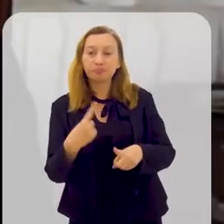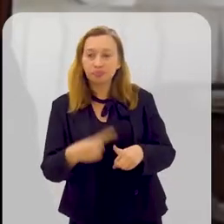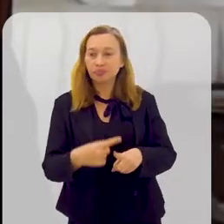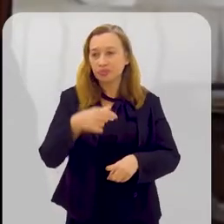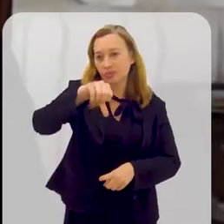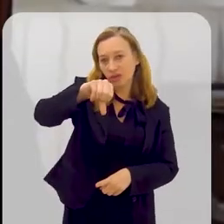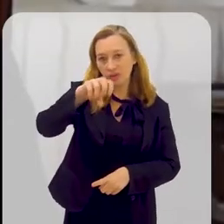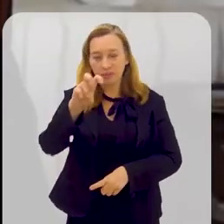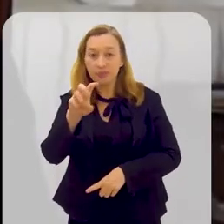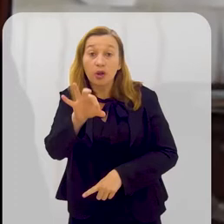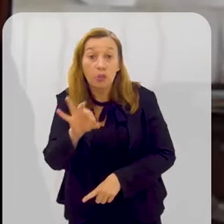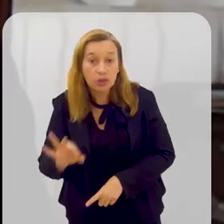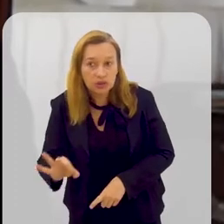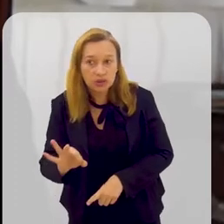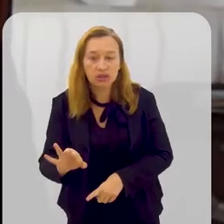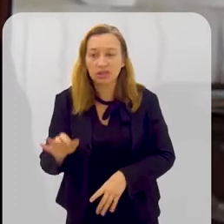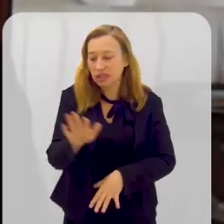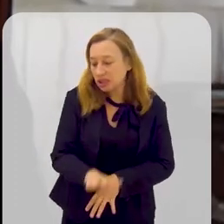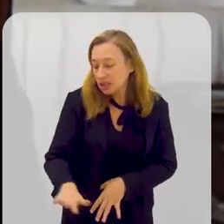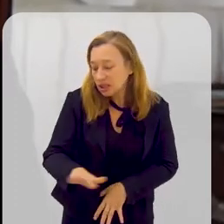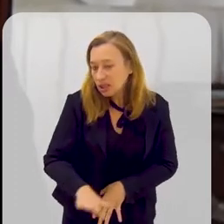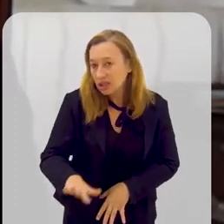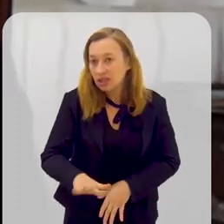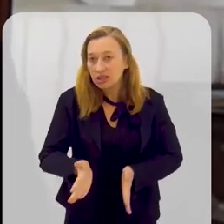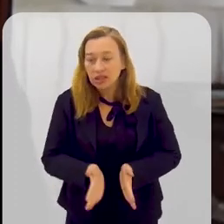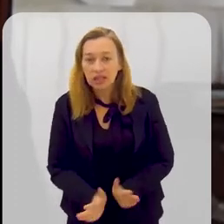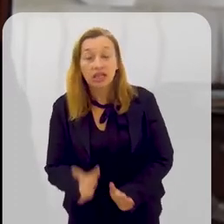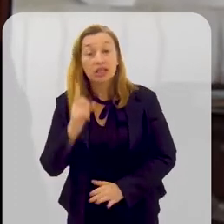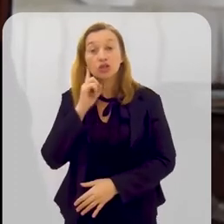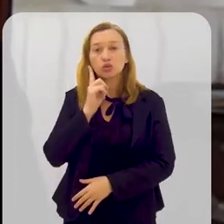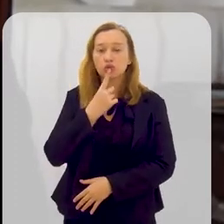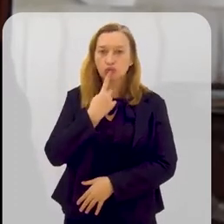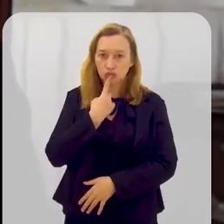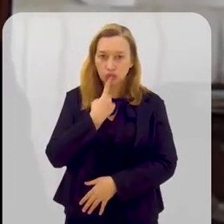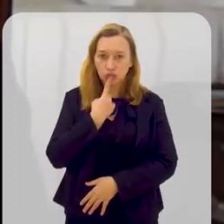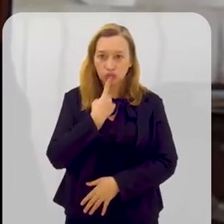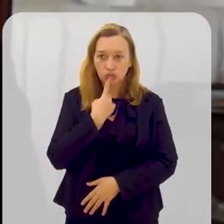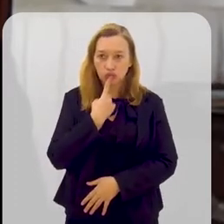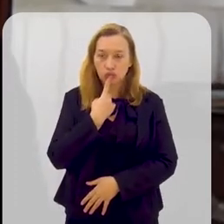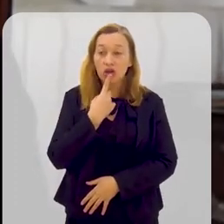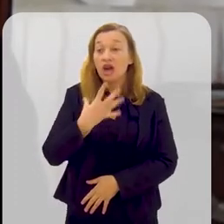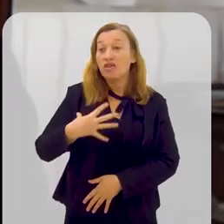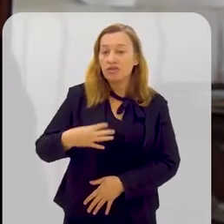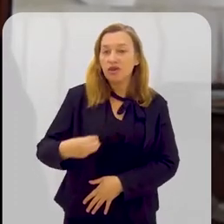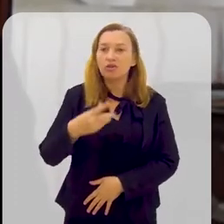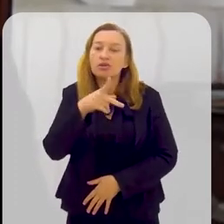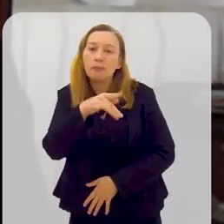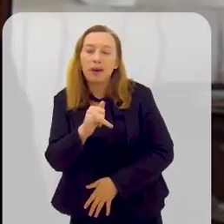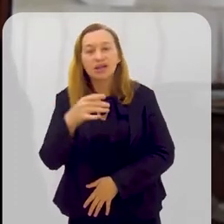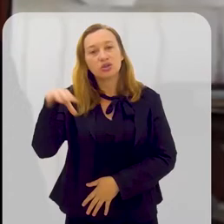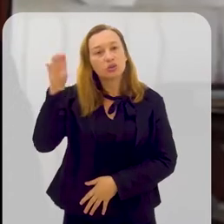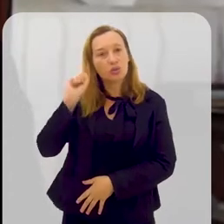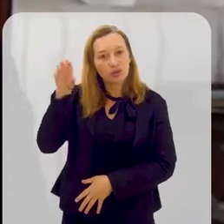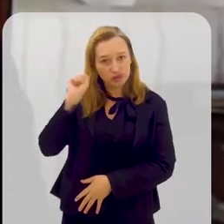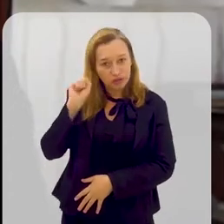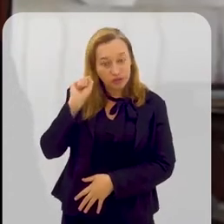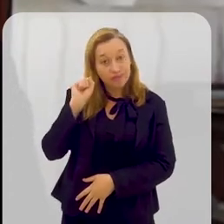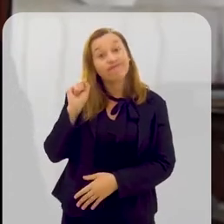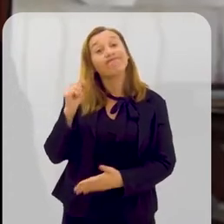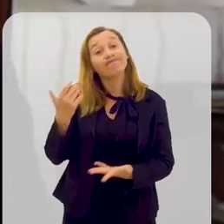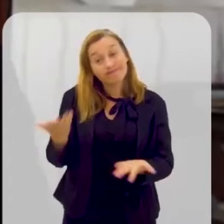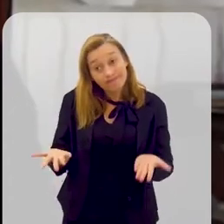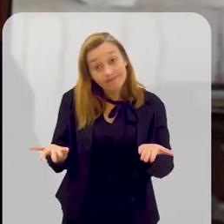ainda porque 95% das crianças que nascem surdas elas são filhas de pais